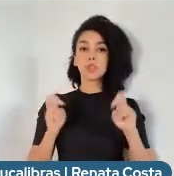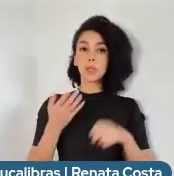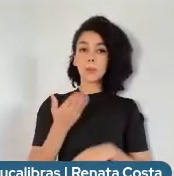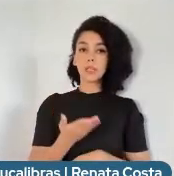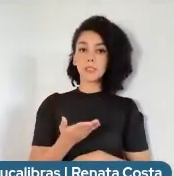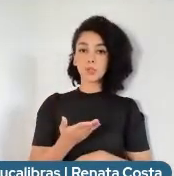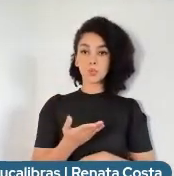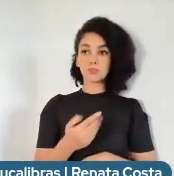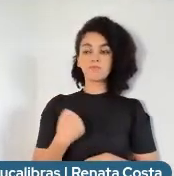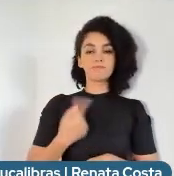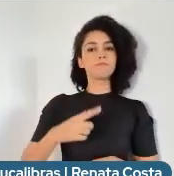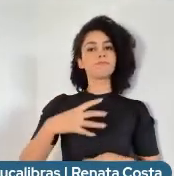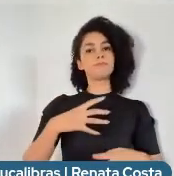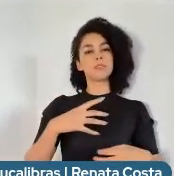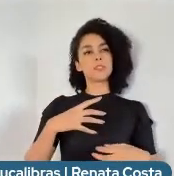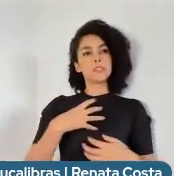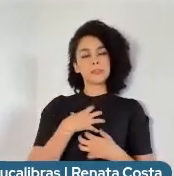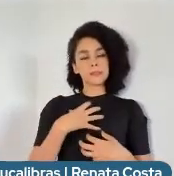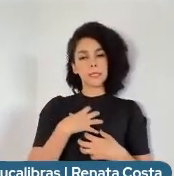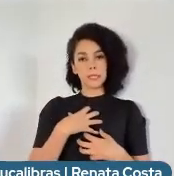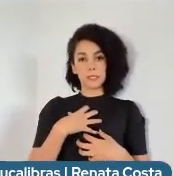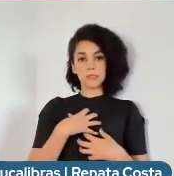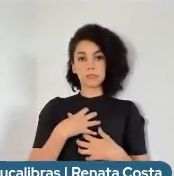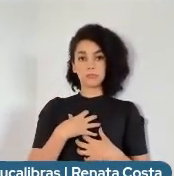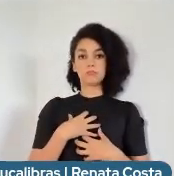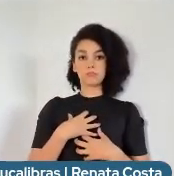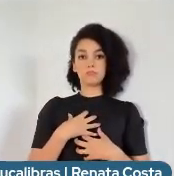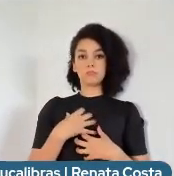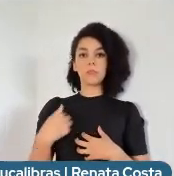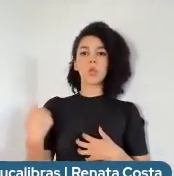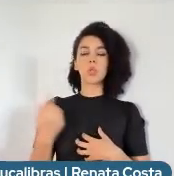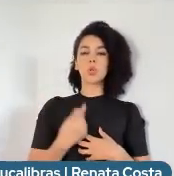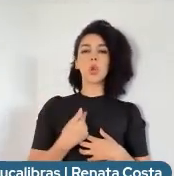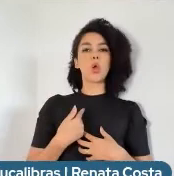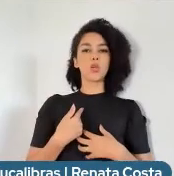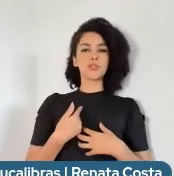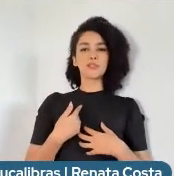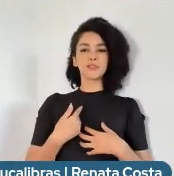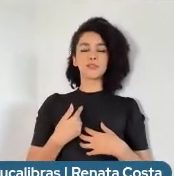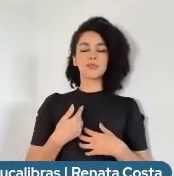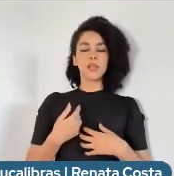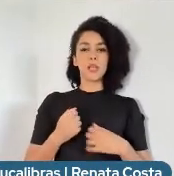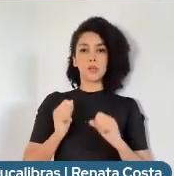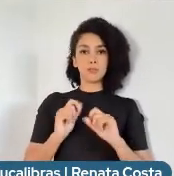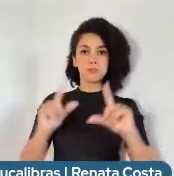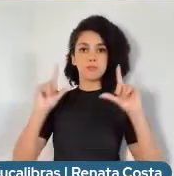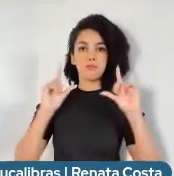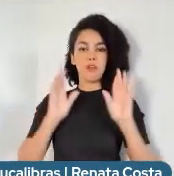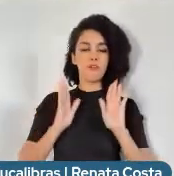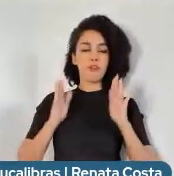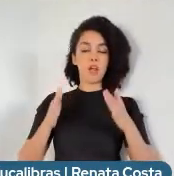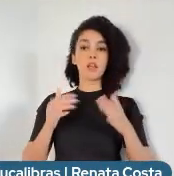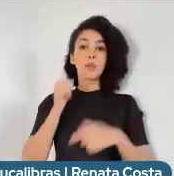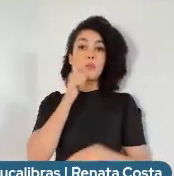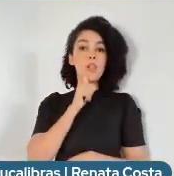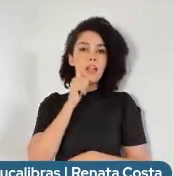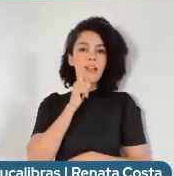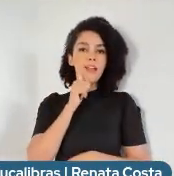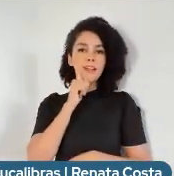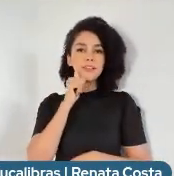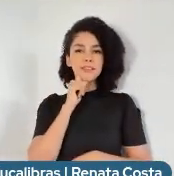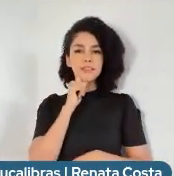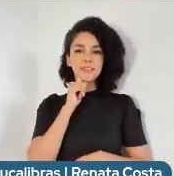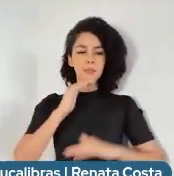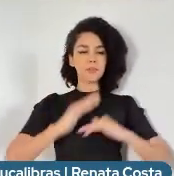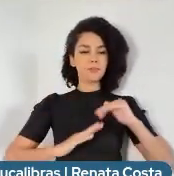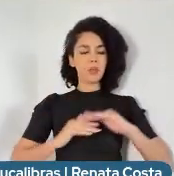gente sente muito, e é uma das nossas bandeiras, a atração de mulheres para o setor de tecnologia. Quer dizer,